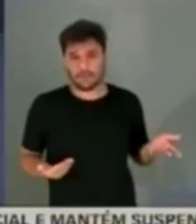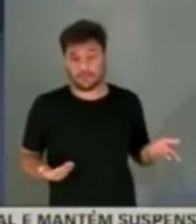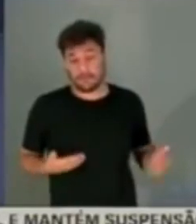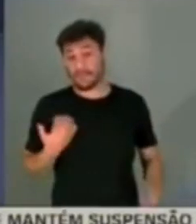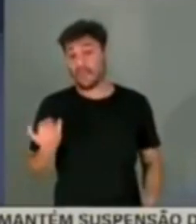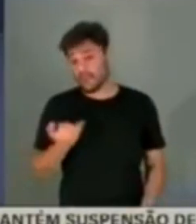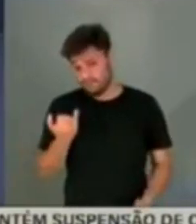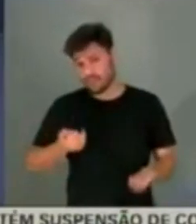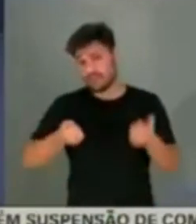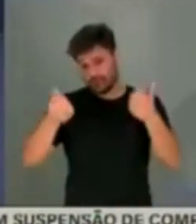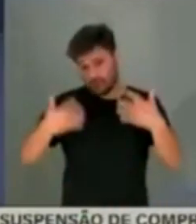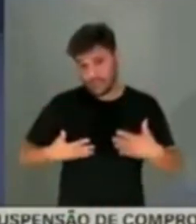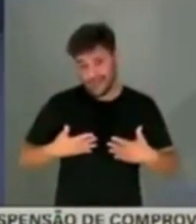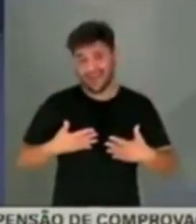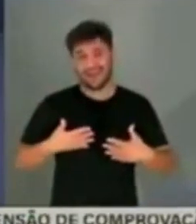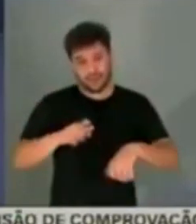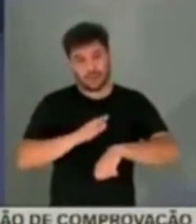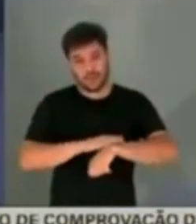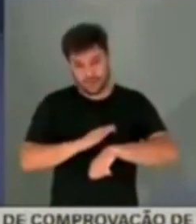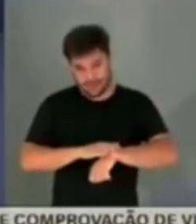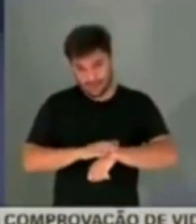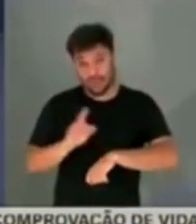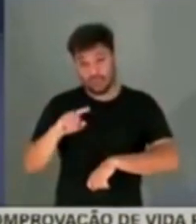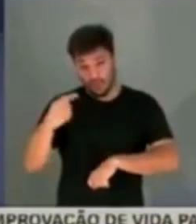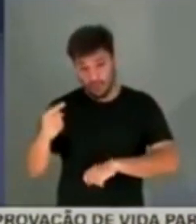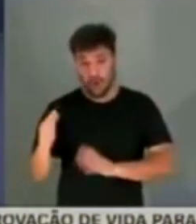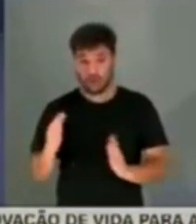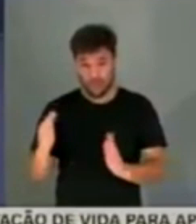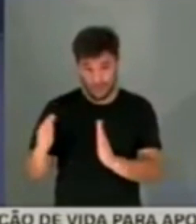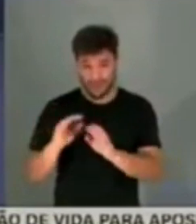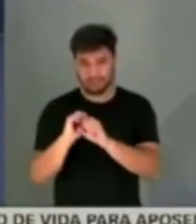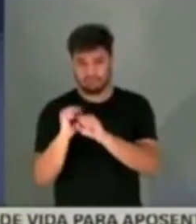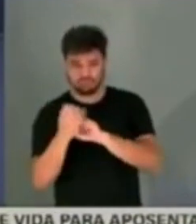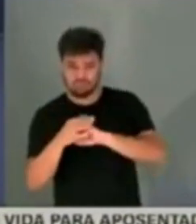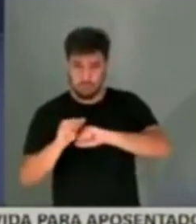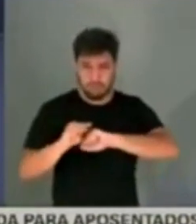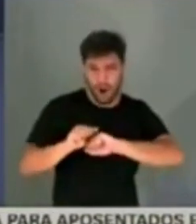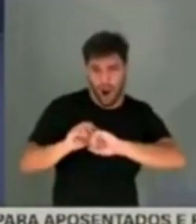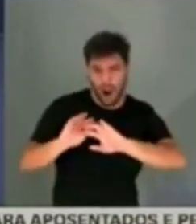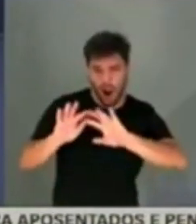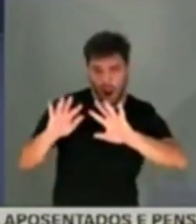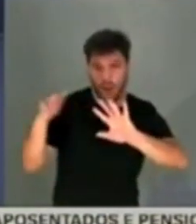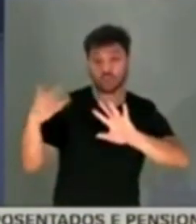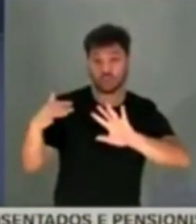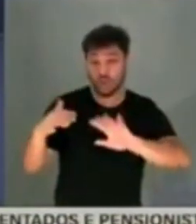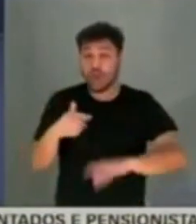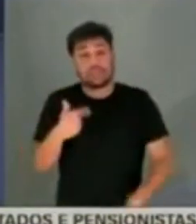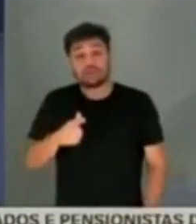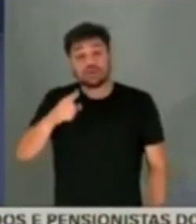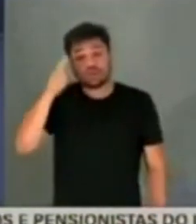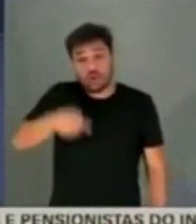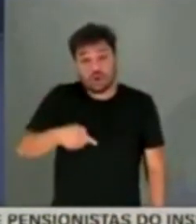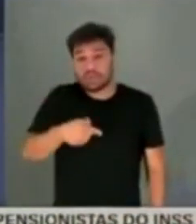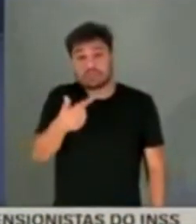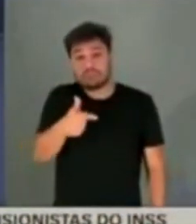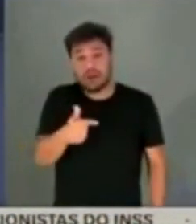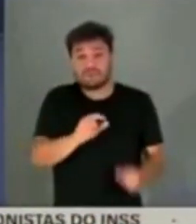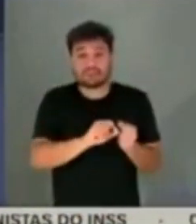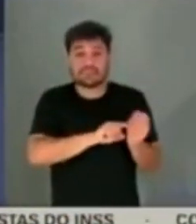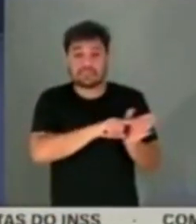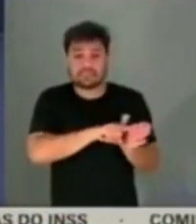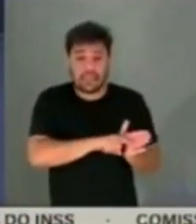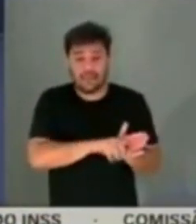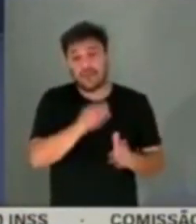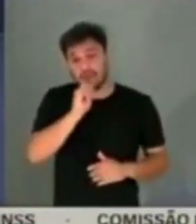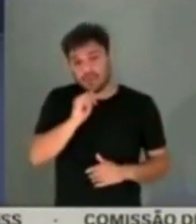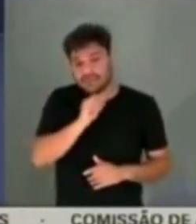É importante destacar que no segundo momento, ou seja, na segunda onda, não existia autorização para fazer determinados exames. Então,